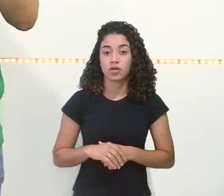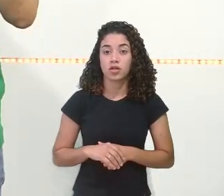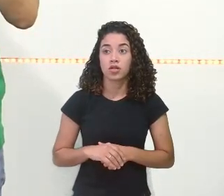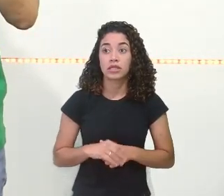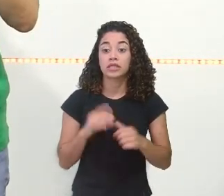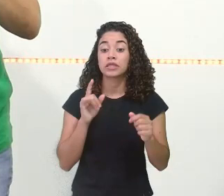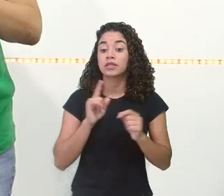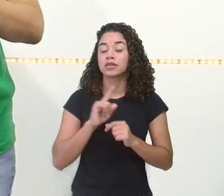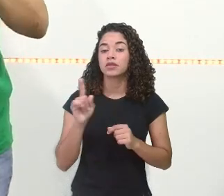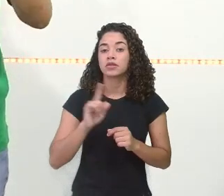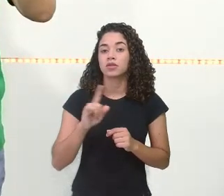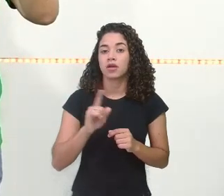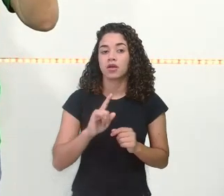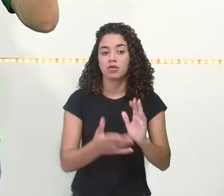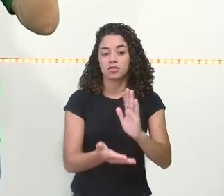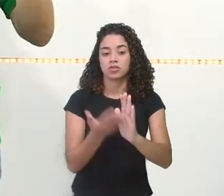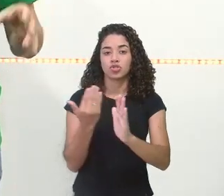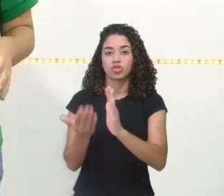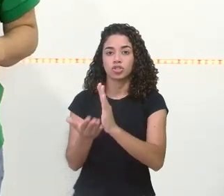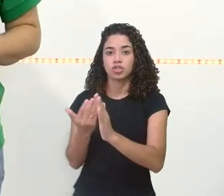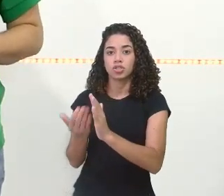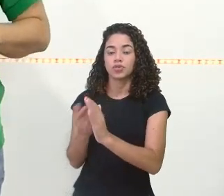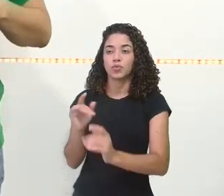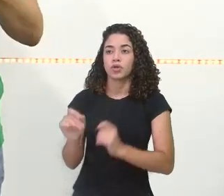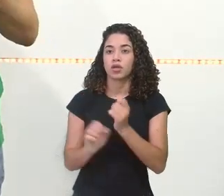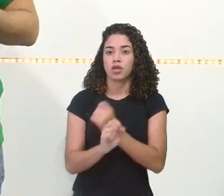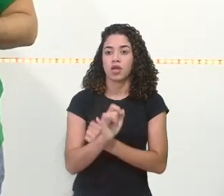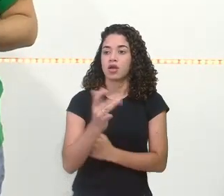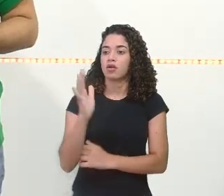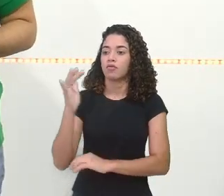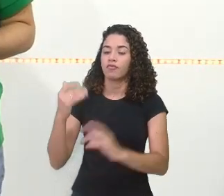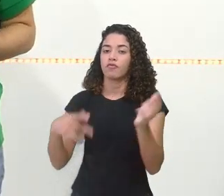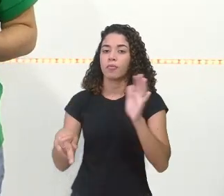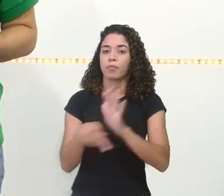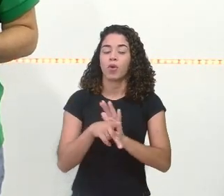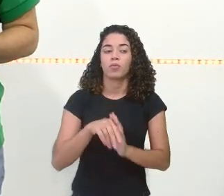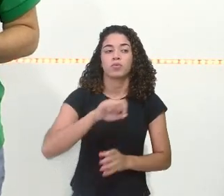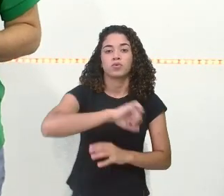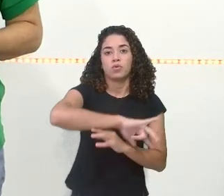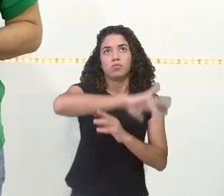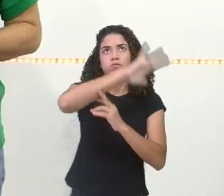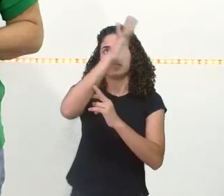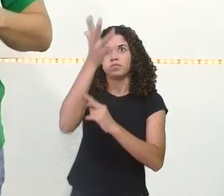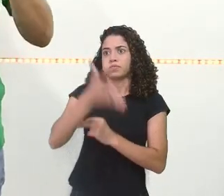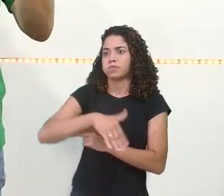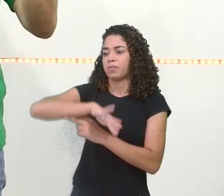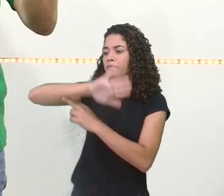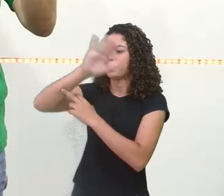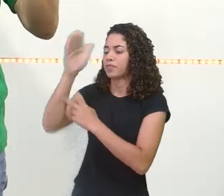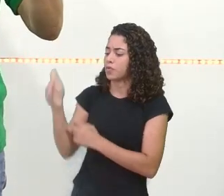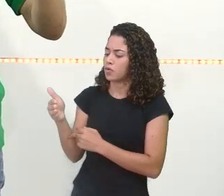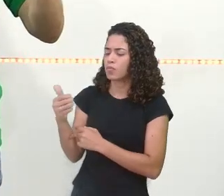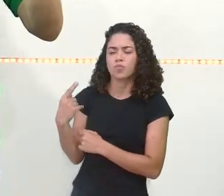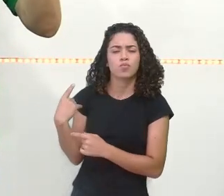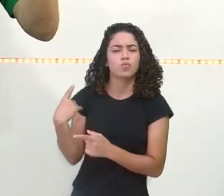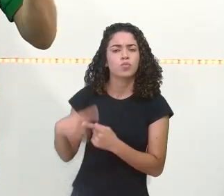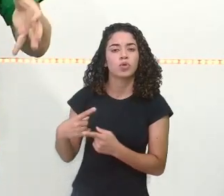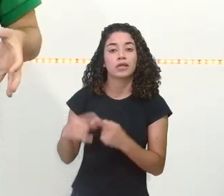retirem a vegetação dos morros, né, das encostas desses morros, porque pode